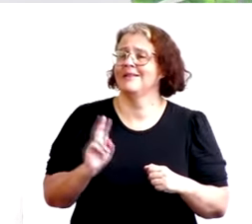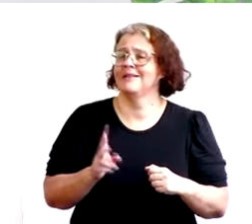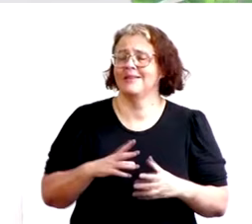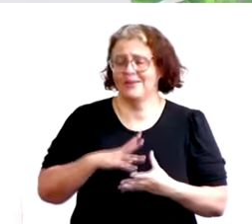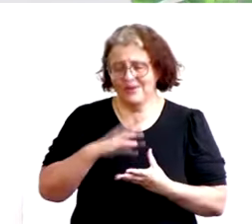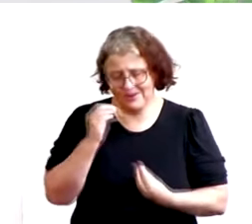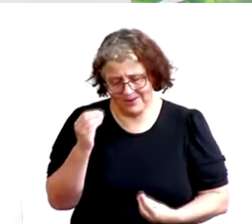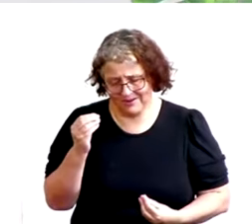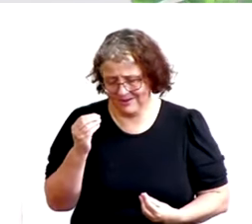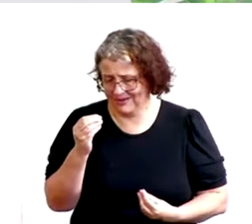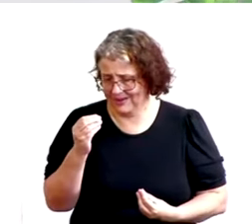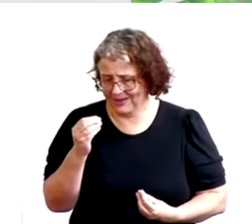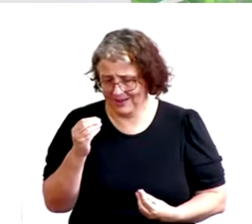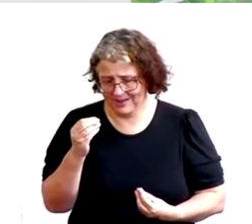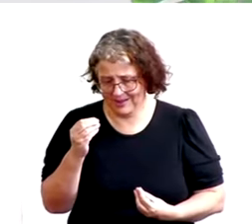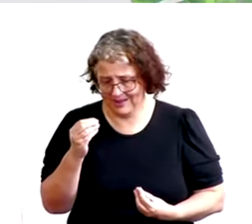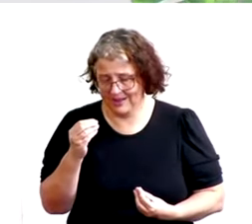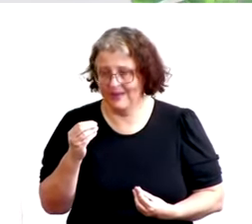escrota